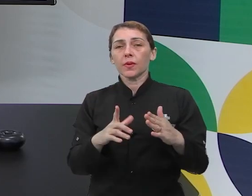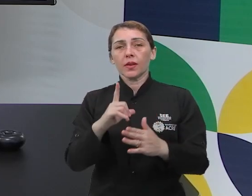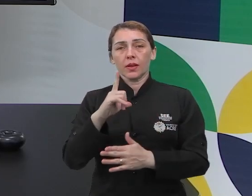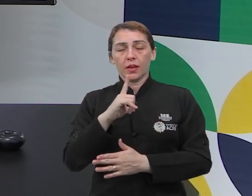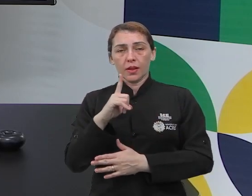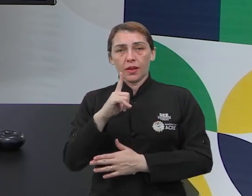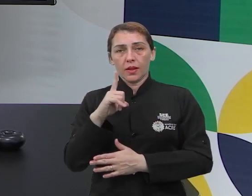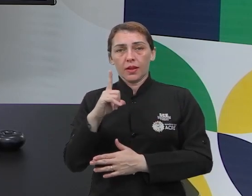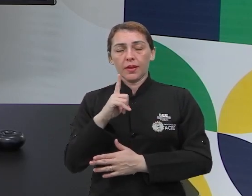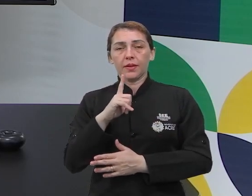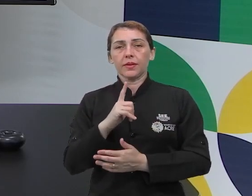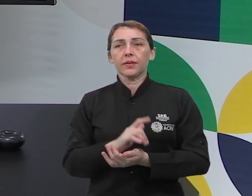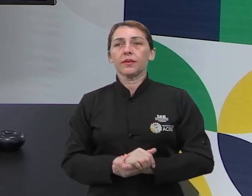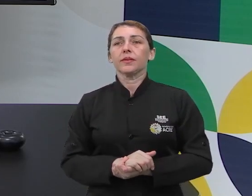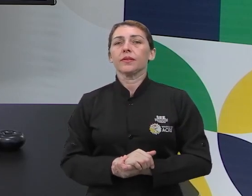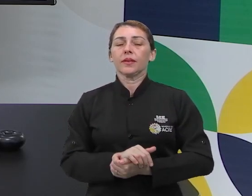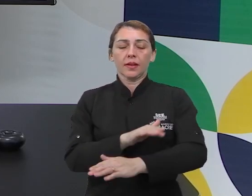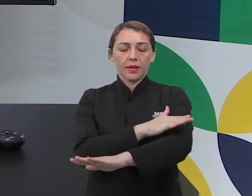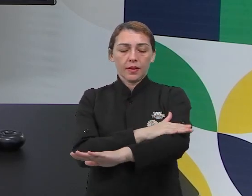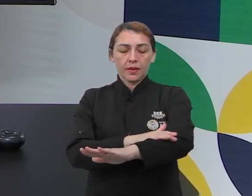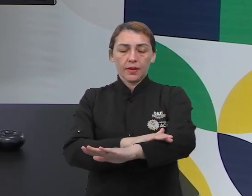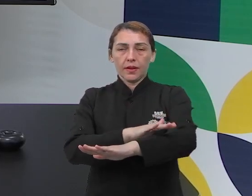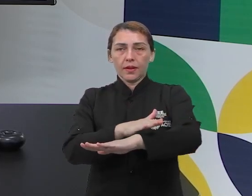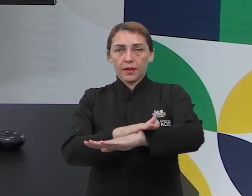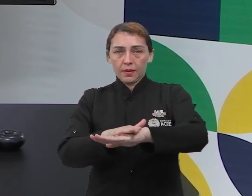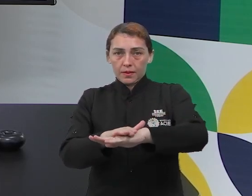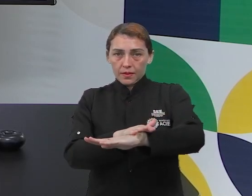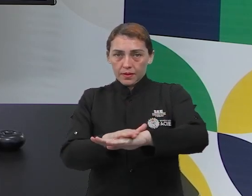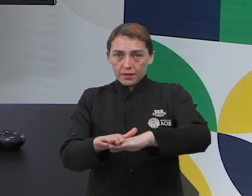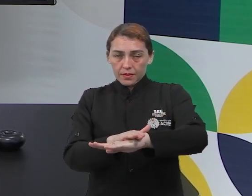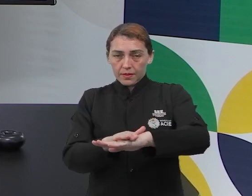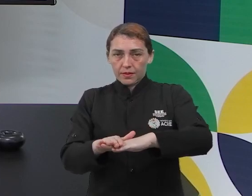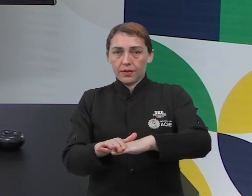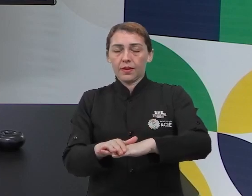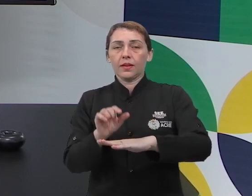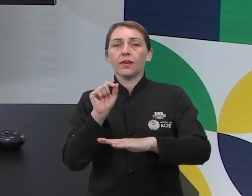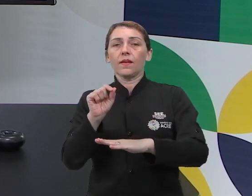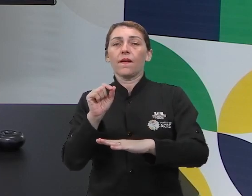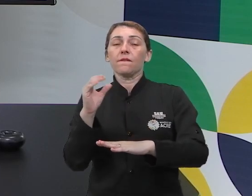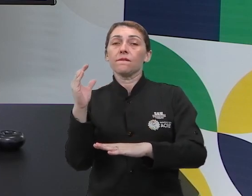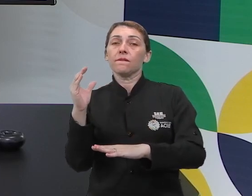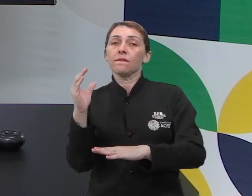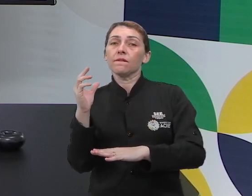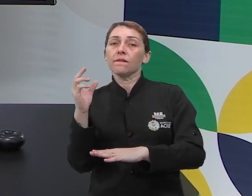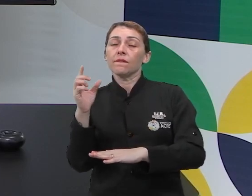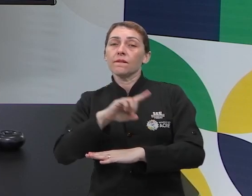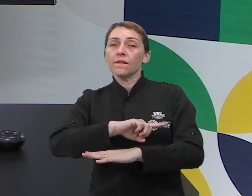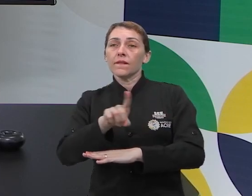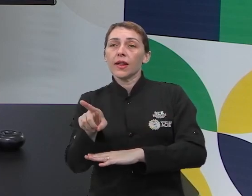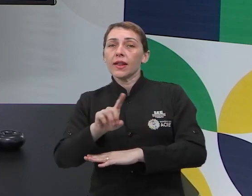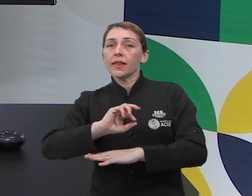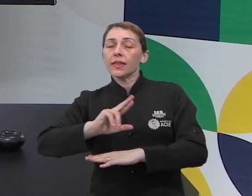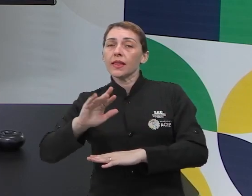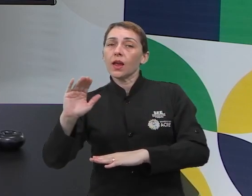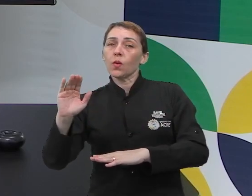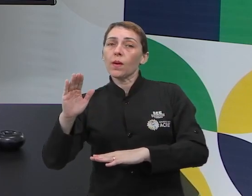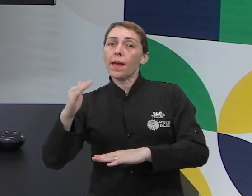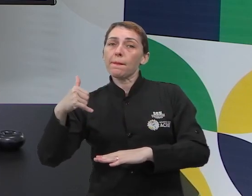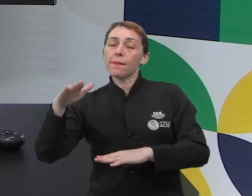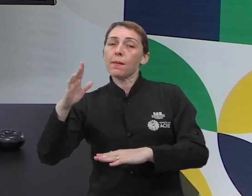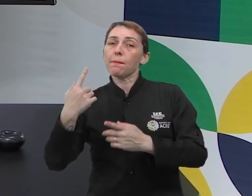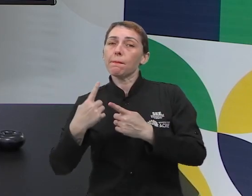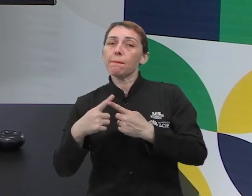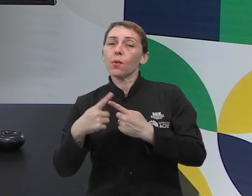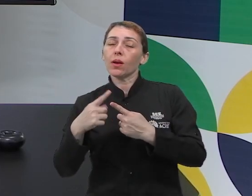temos ali em planície, o gradiente desse rio, a velocidade desse rio, ele não é tão alta porque não tem uma